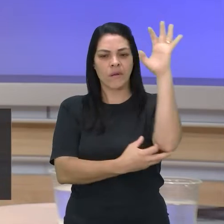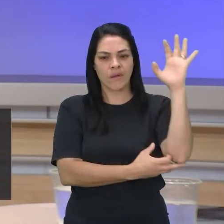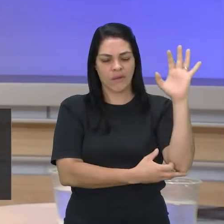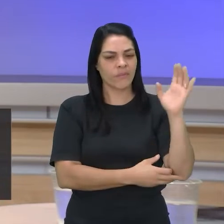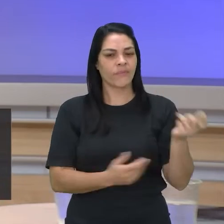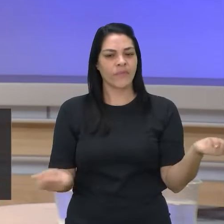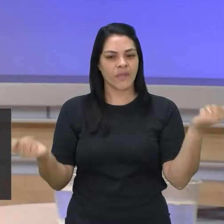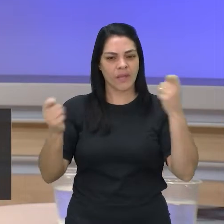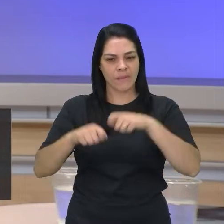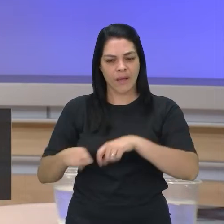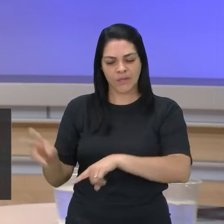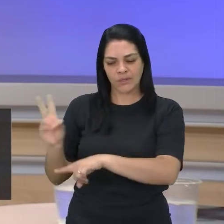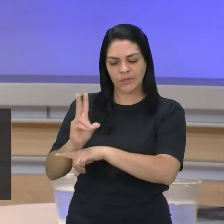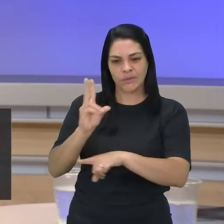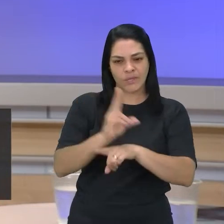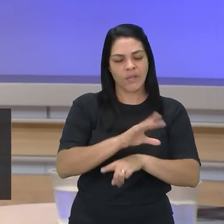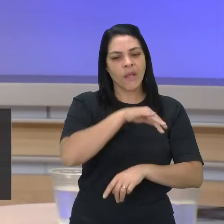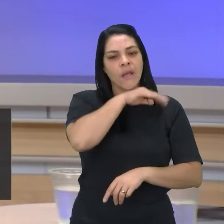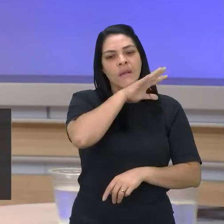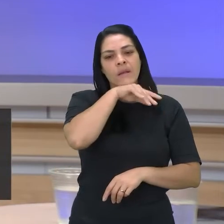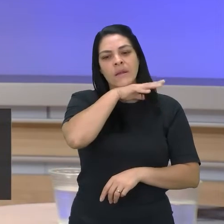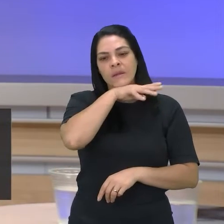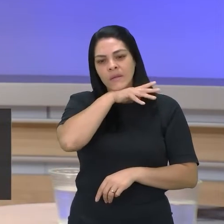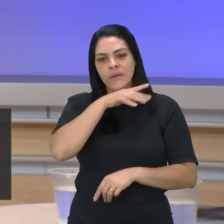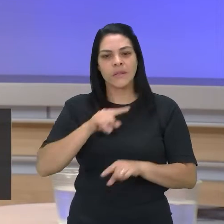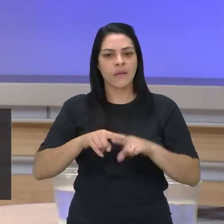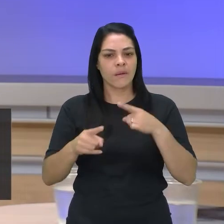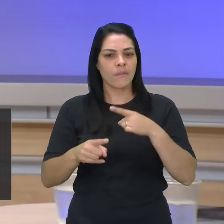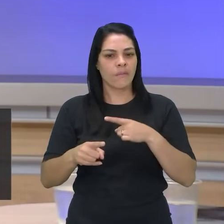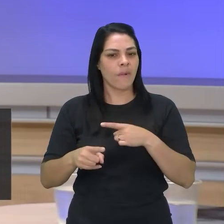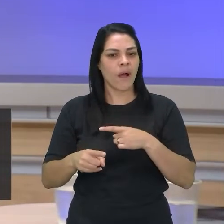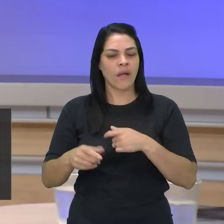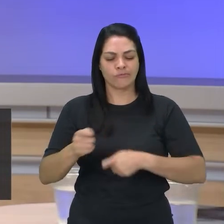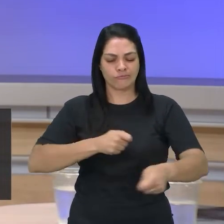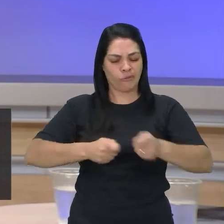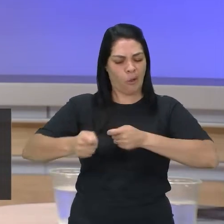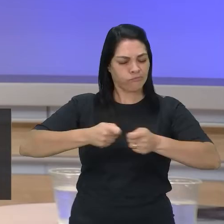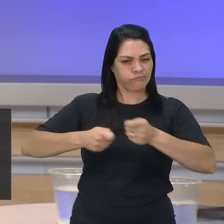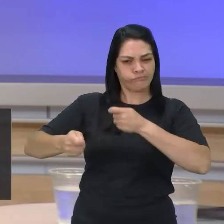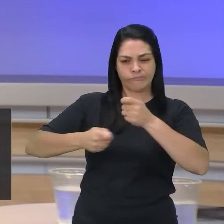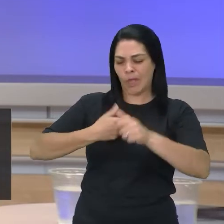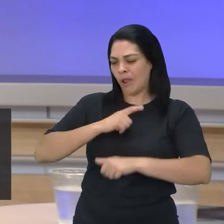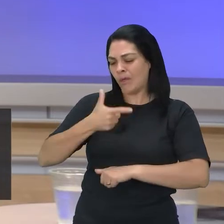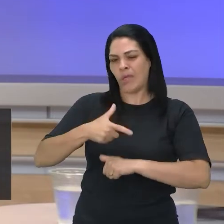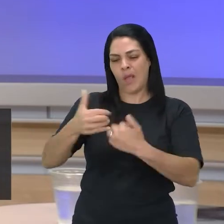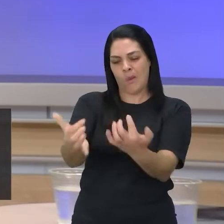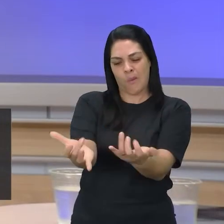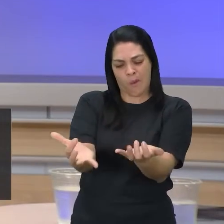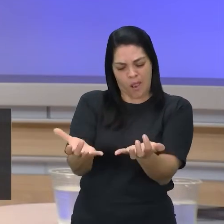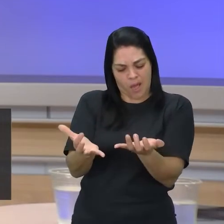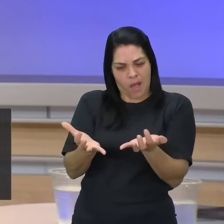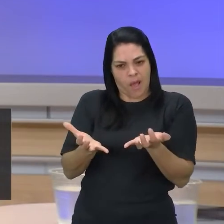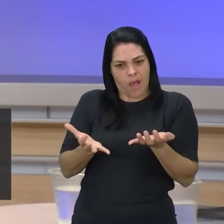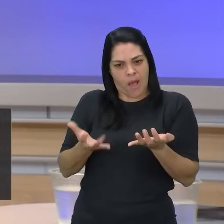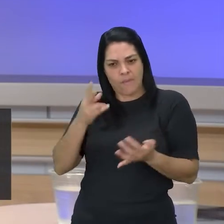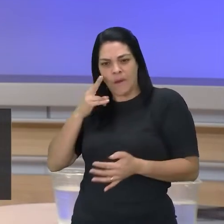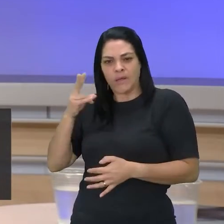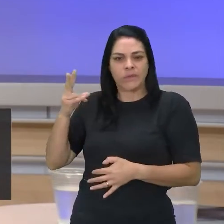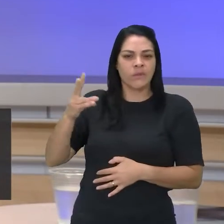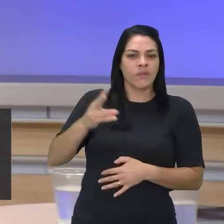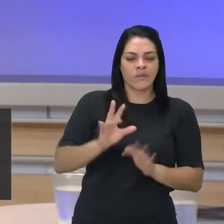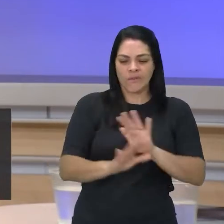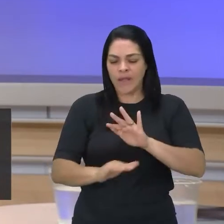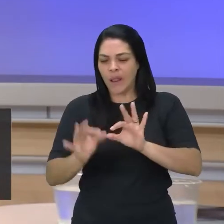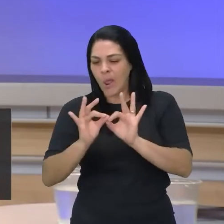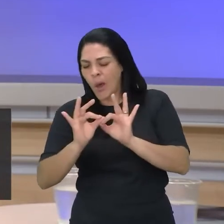abrigar animais, pode não ser visível, né? Você perde o controle. Você não tem mais apenas um gramado, que você vê a criança lá longe, para onde ela